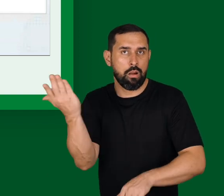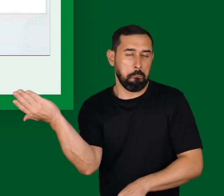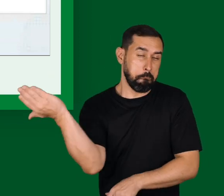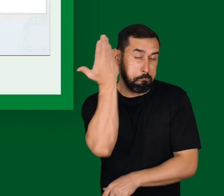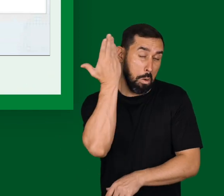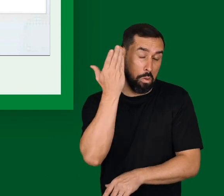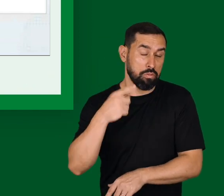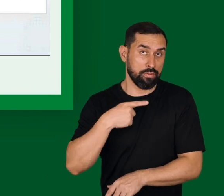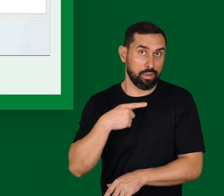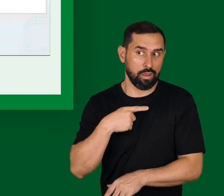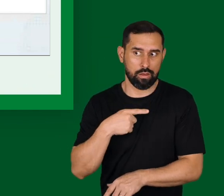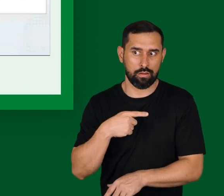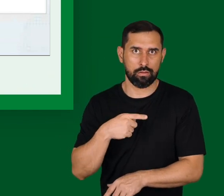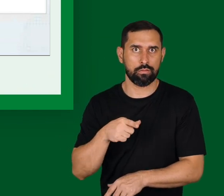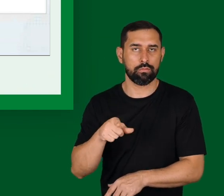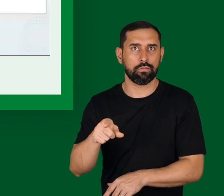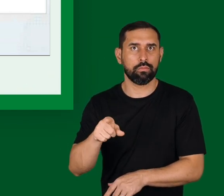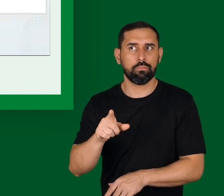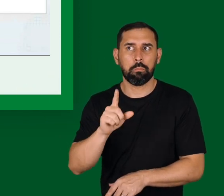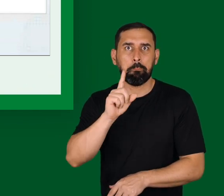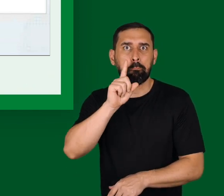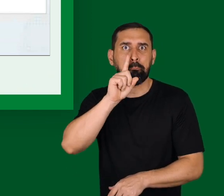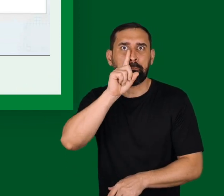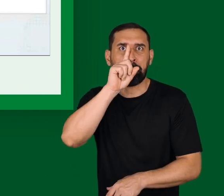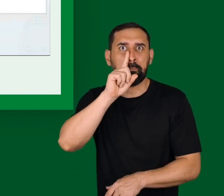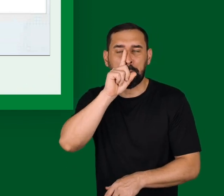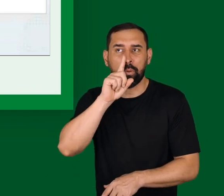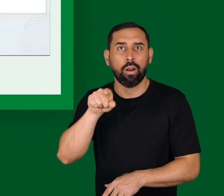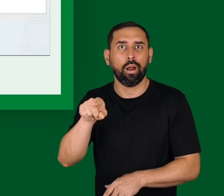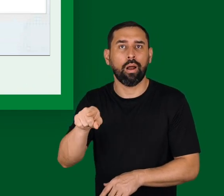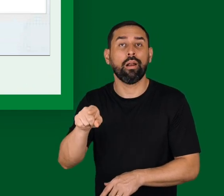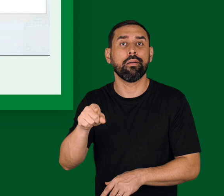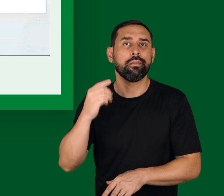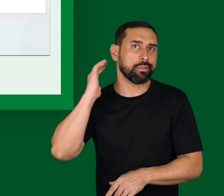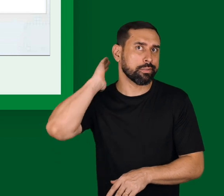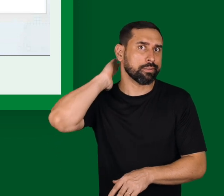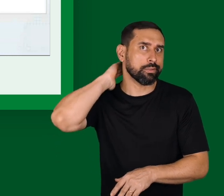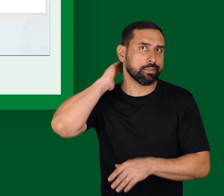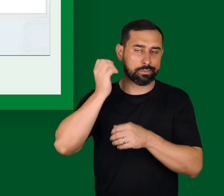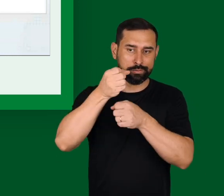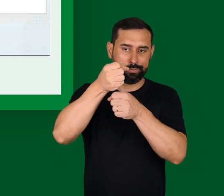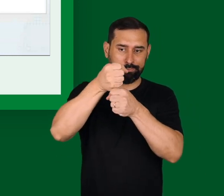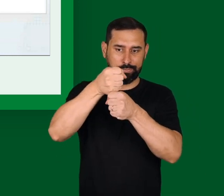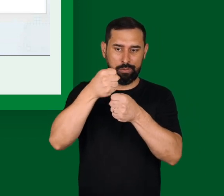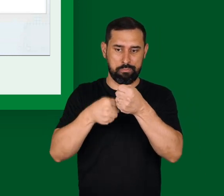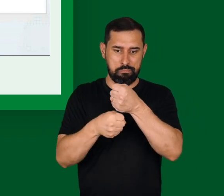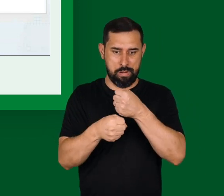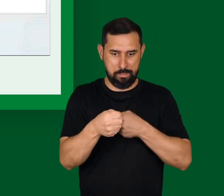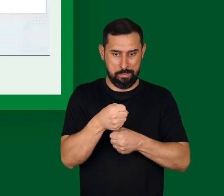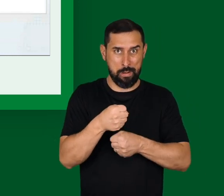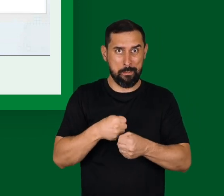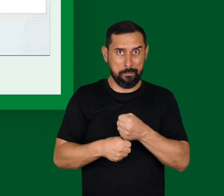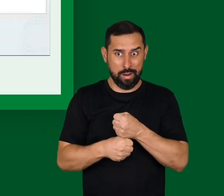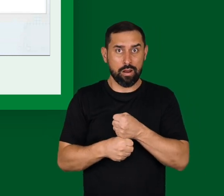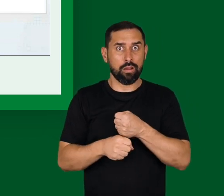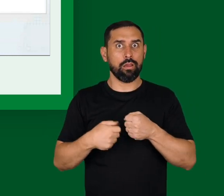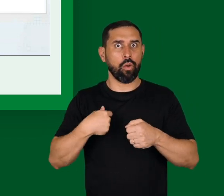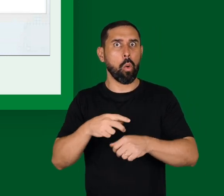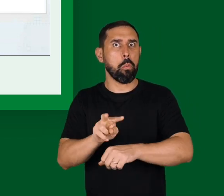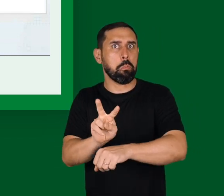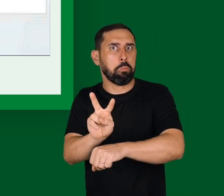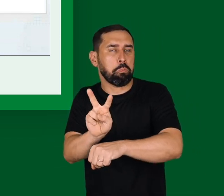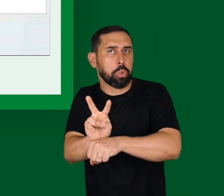se a criança é um paciente politraumatizado, uma criança com trauma, com risco de lesão raquimedular, a gente